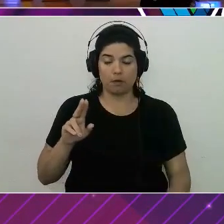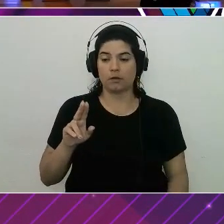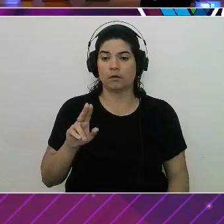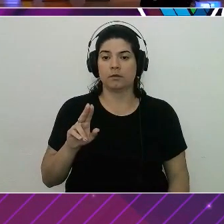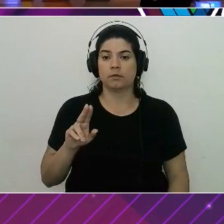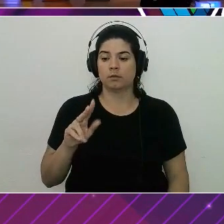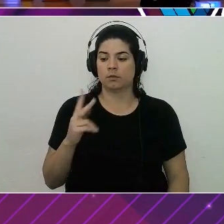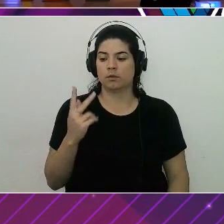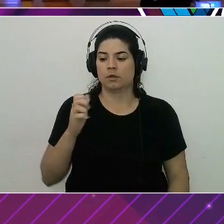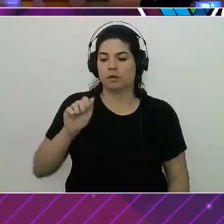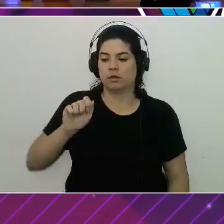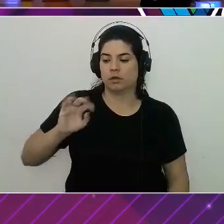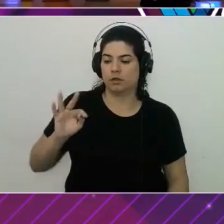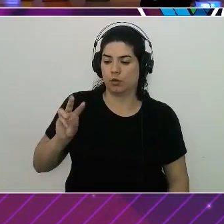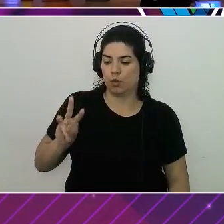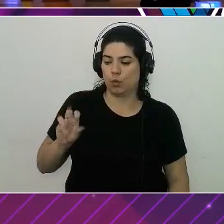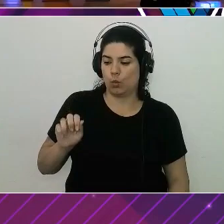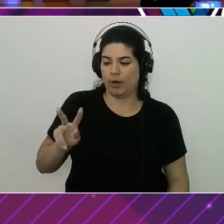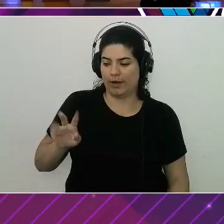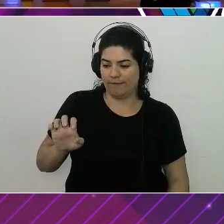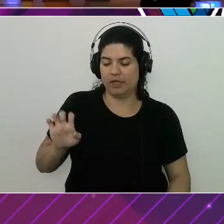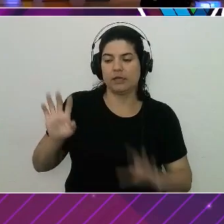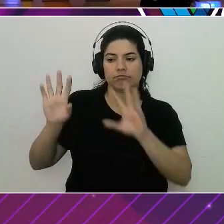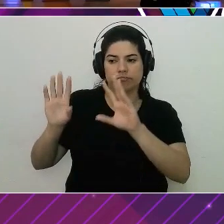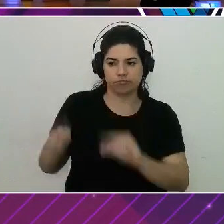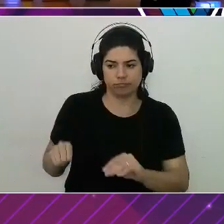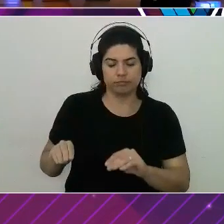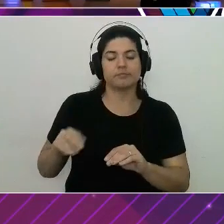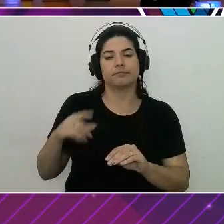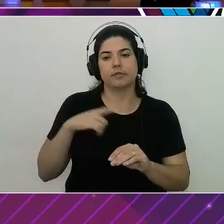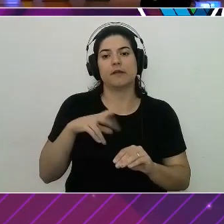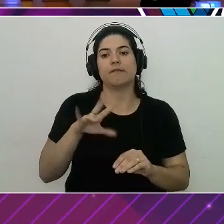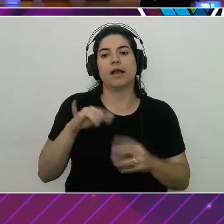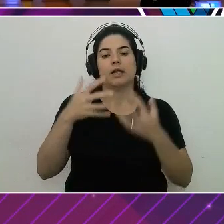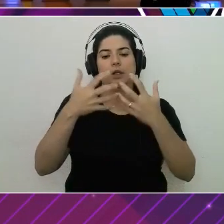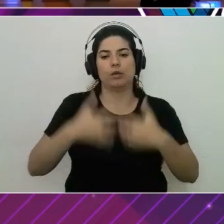E eu vou executar uma query aqui. Eu vou selecionar o banco de dados que eu quero trabalhar.